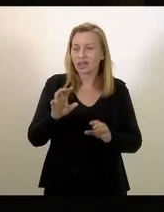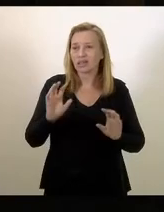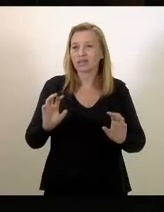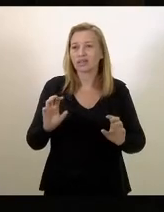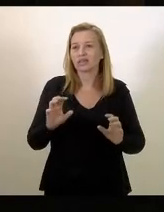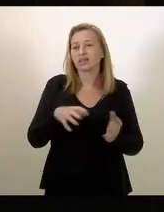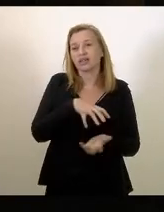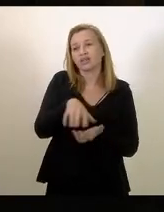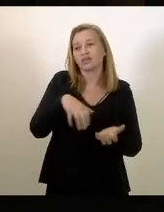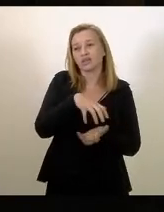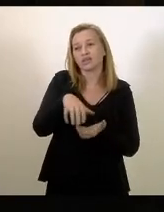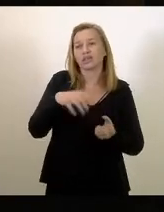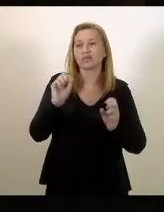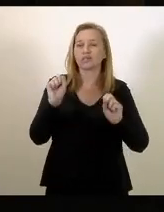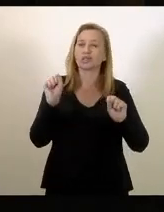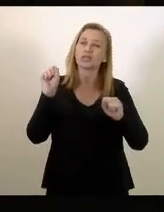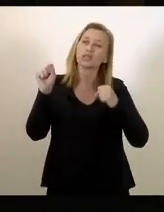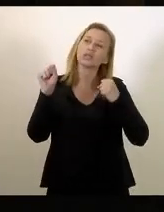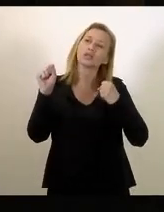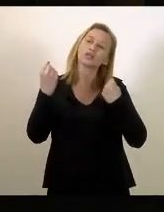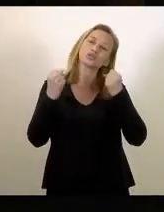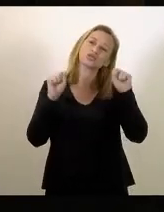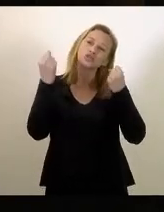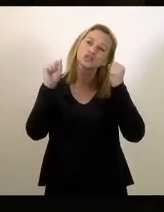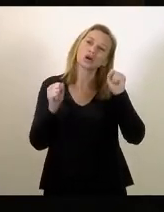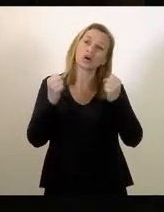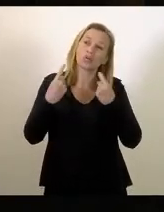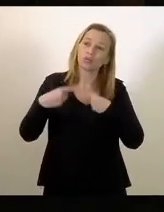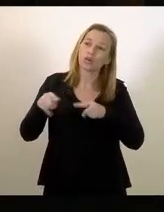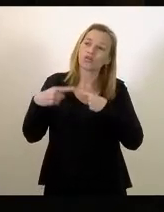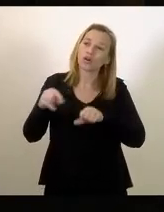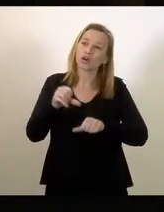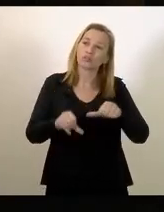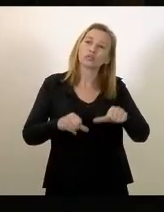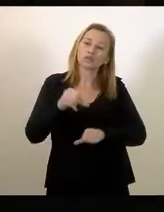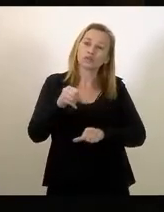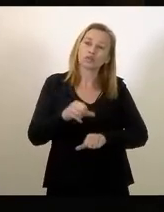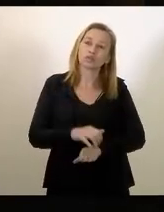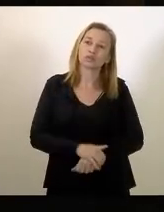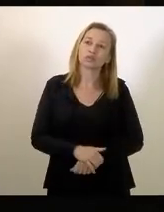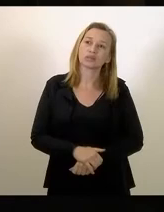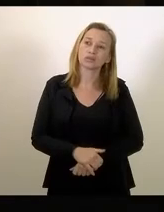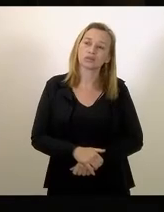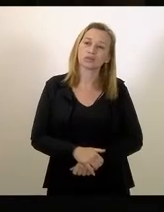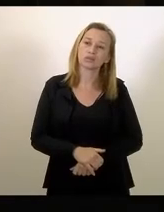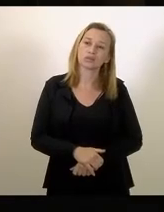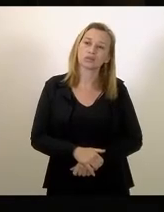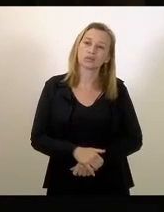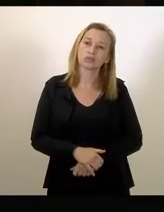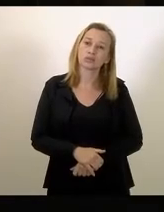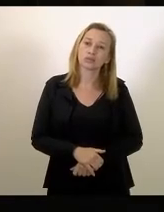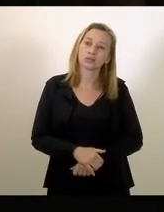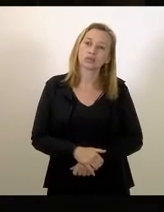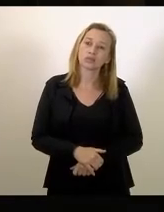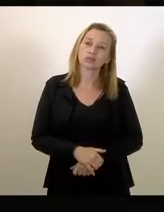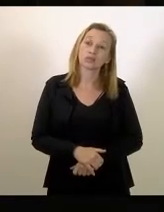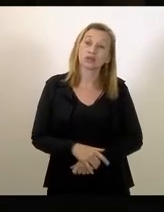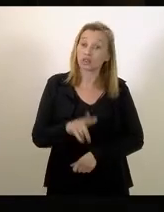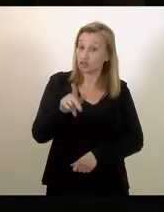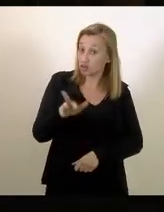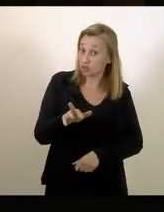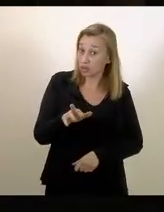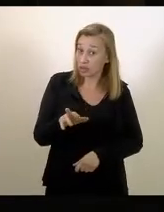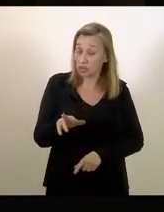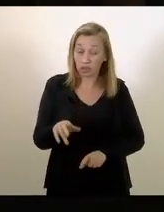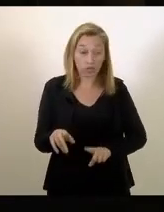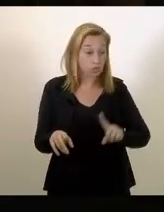ela provoca mudanças e a diferença entre